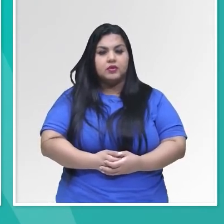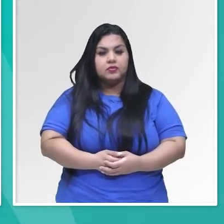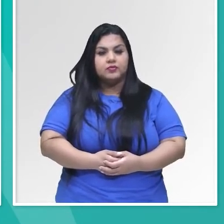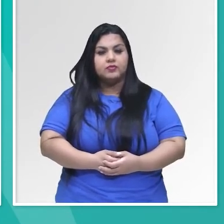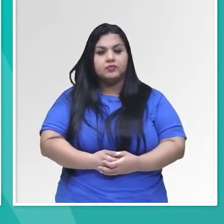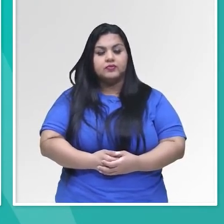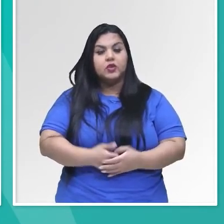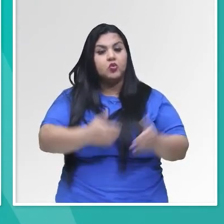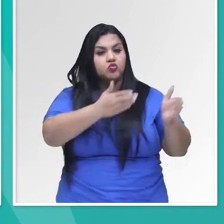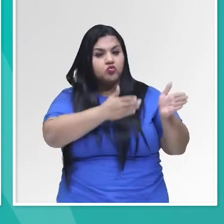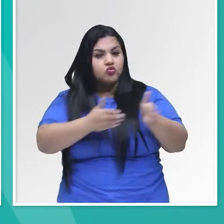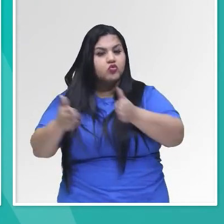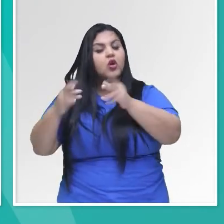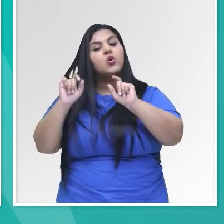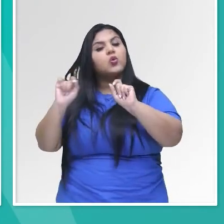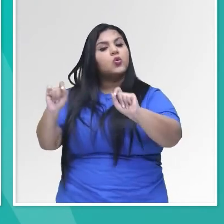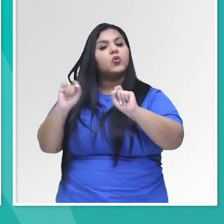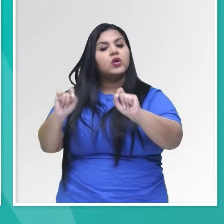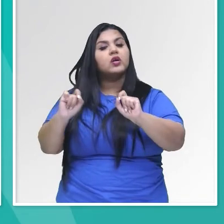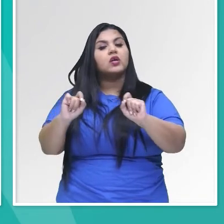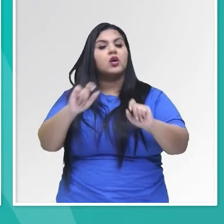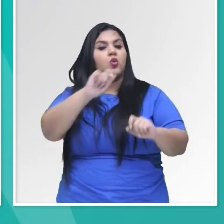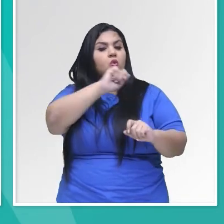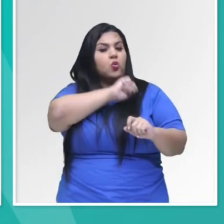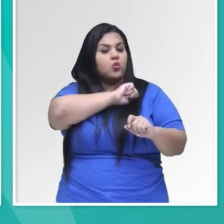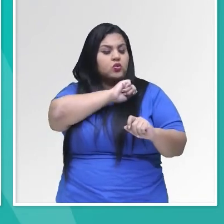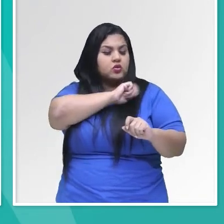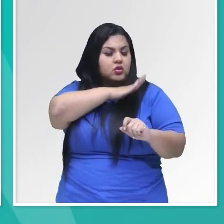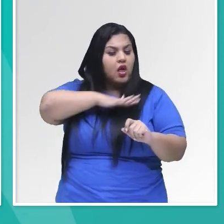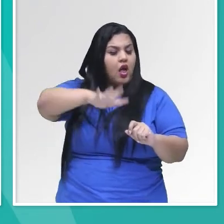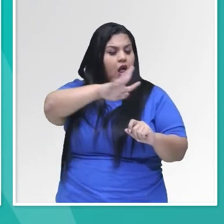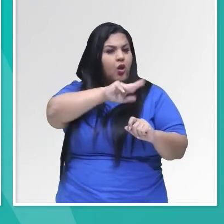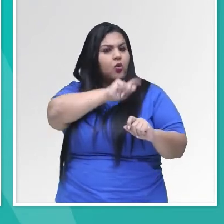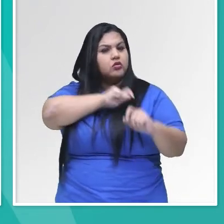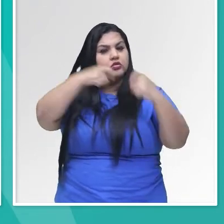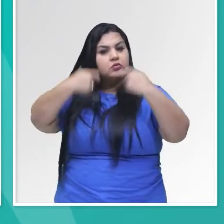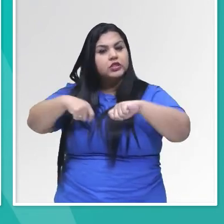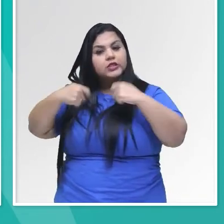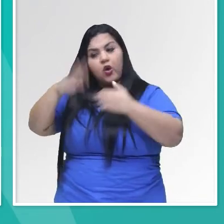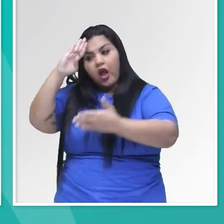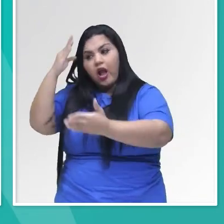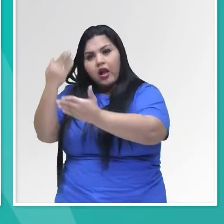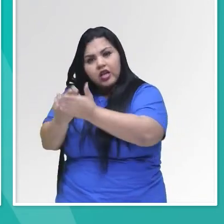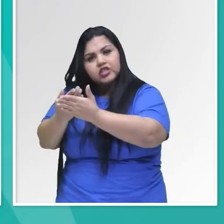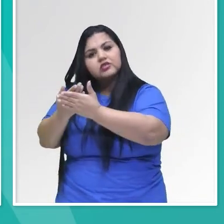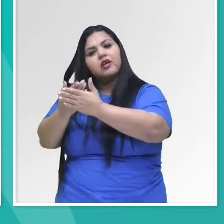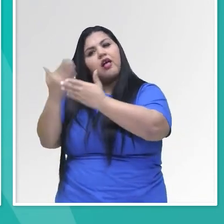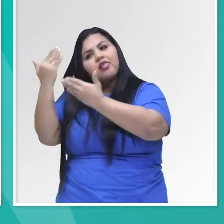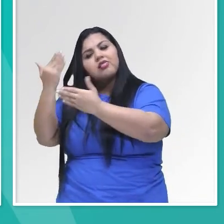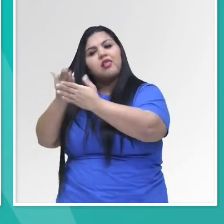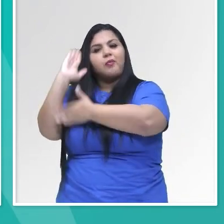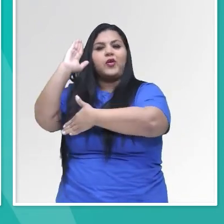aí, tá aí, certinho. Os alunos devem crer na aprovação. Os filhos